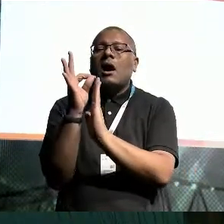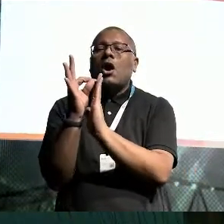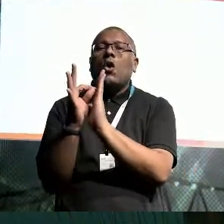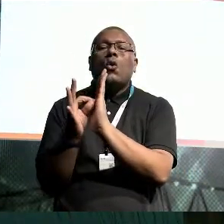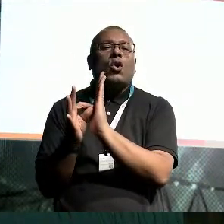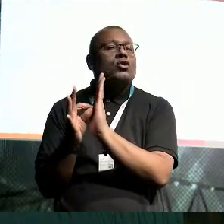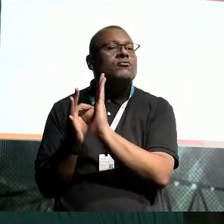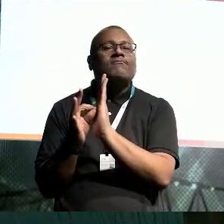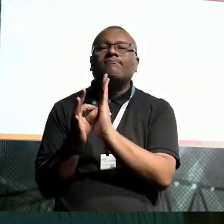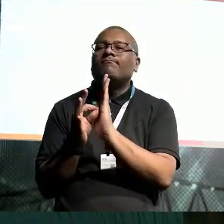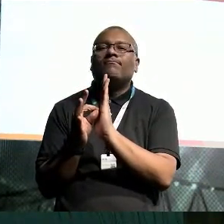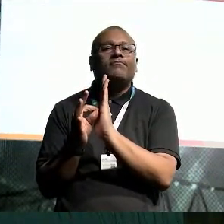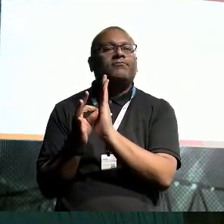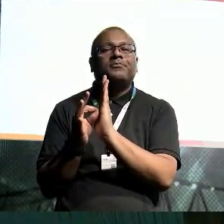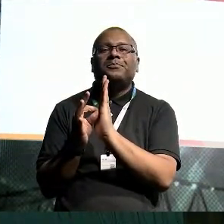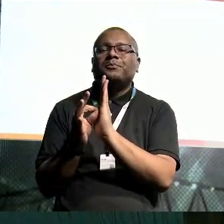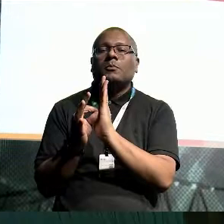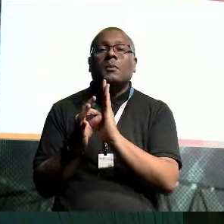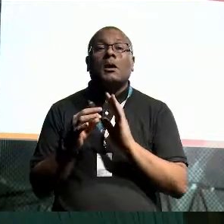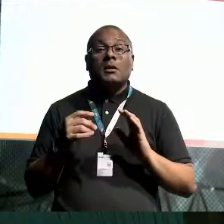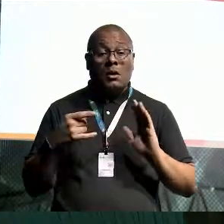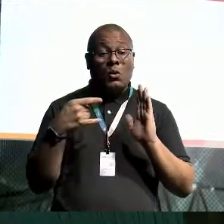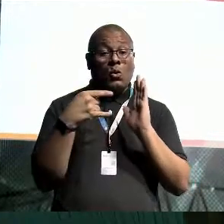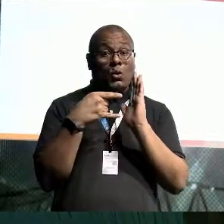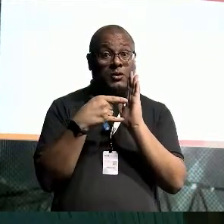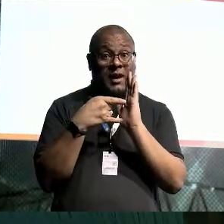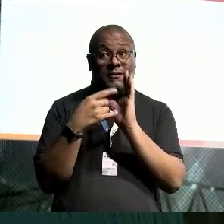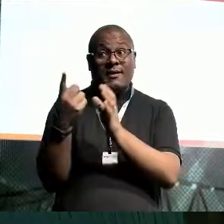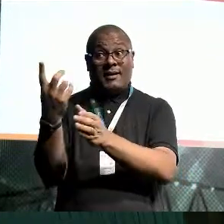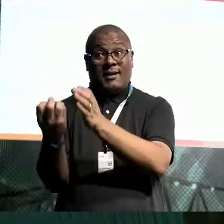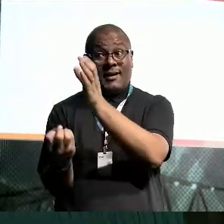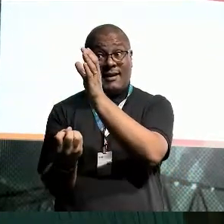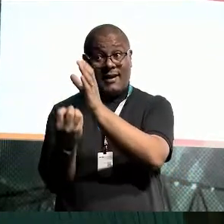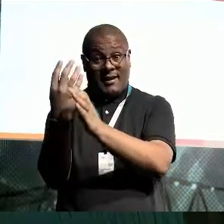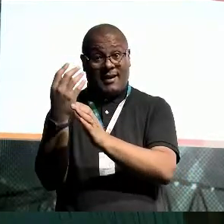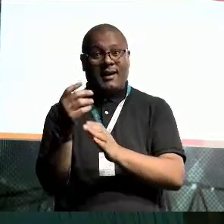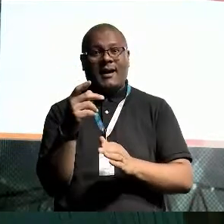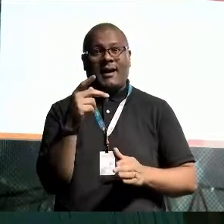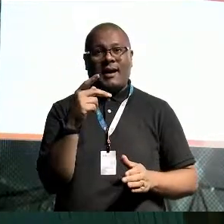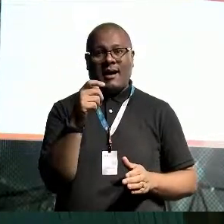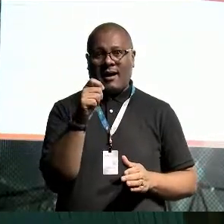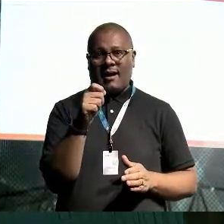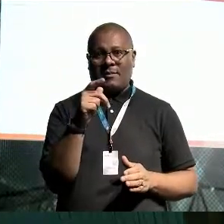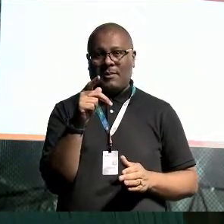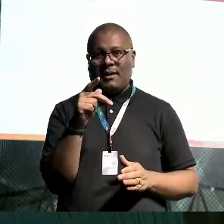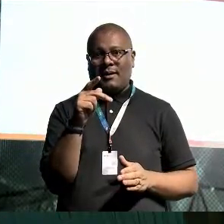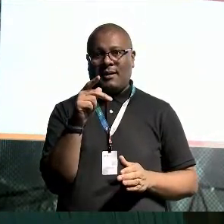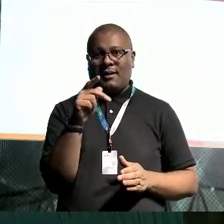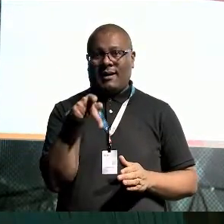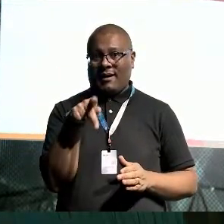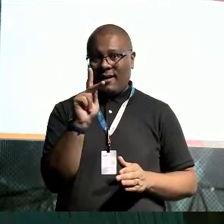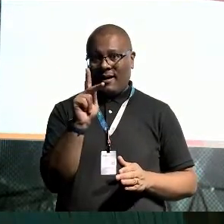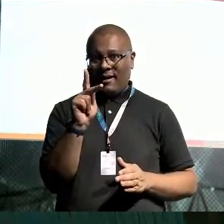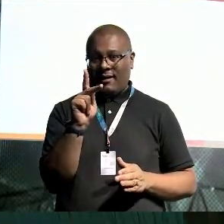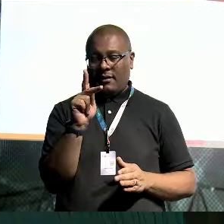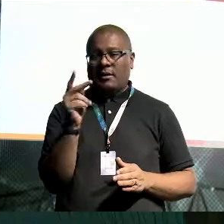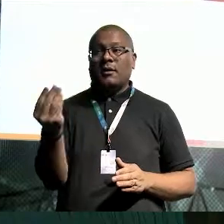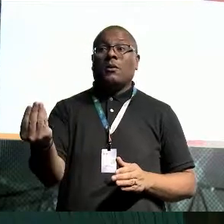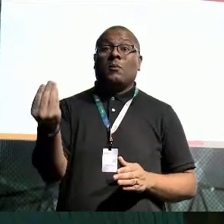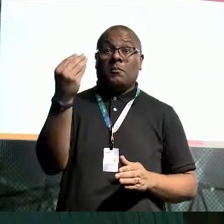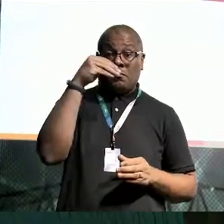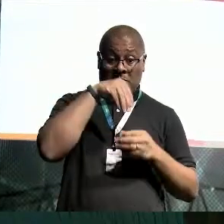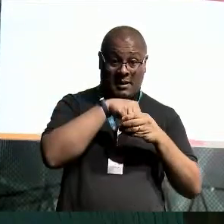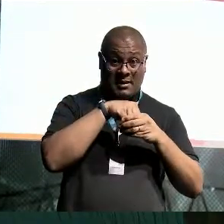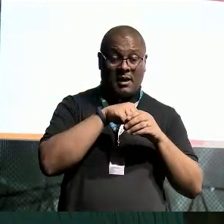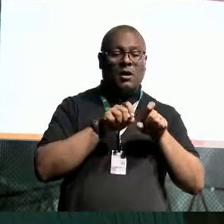Então, o Dev consegue gerar esse APK para você, você consegue colocar no Android Studio e no emulador,